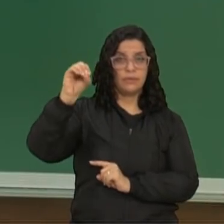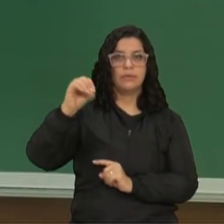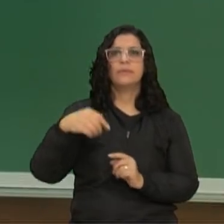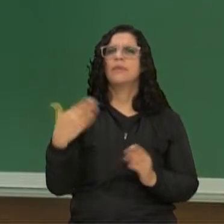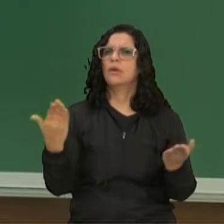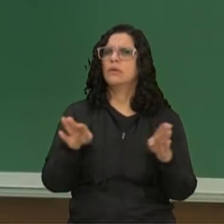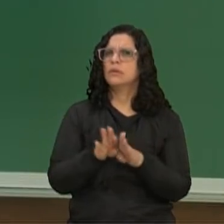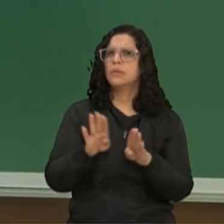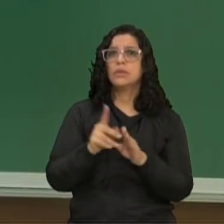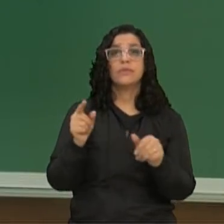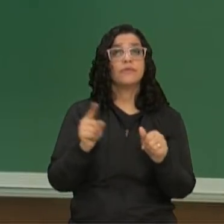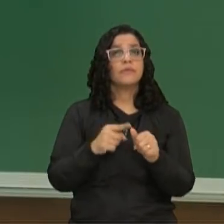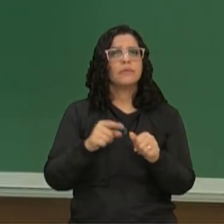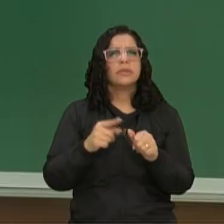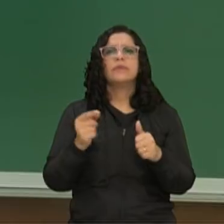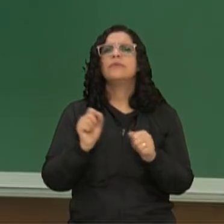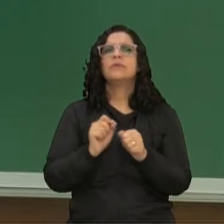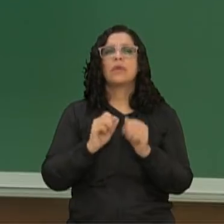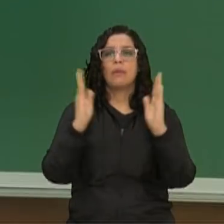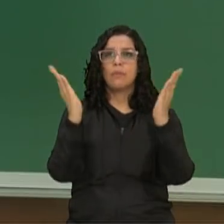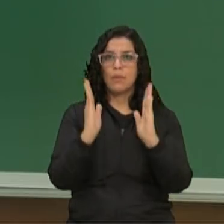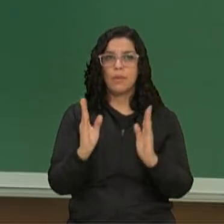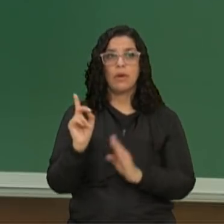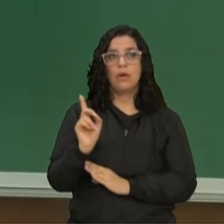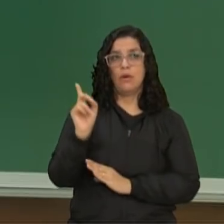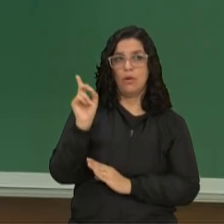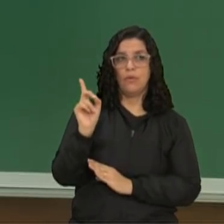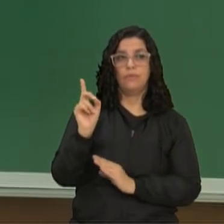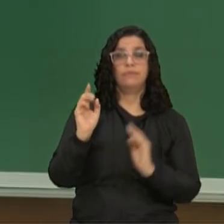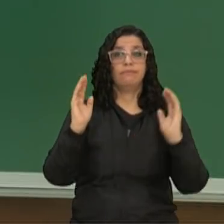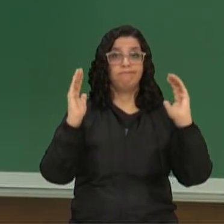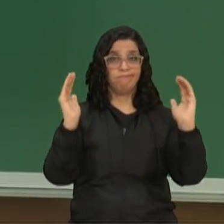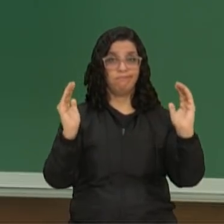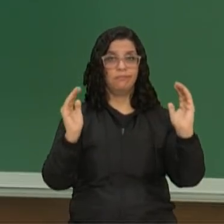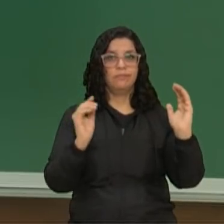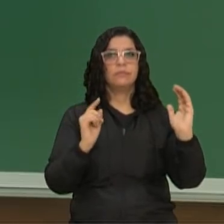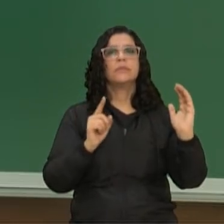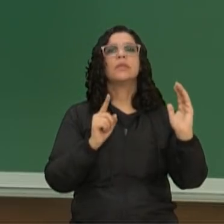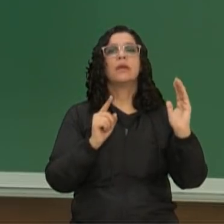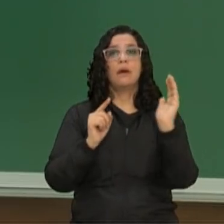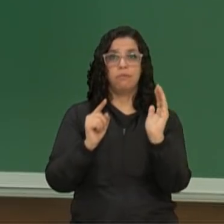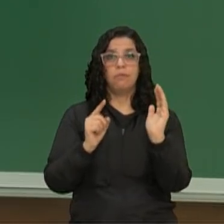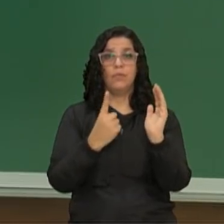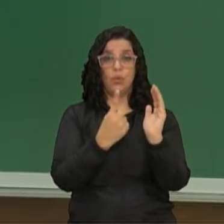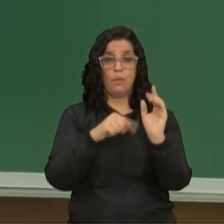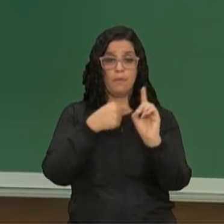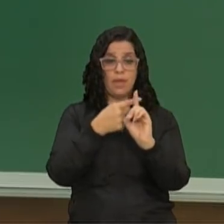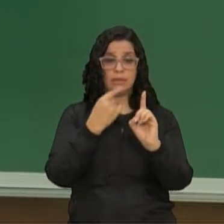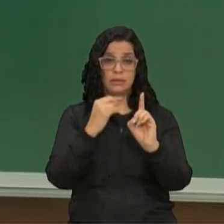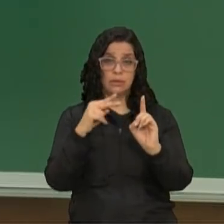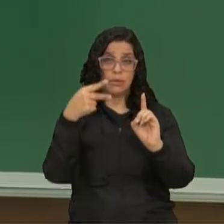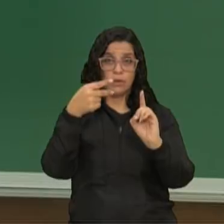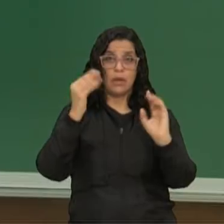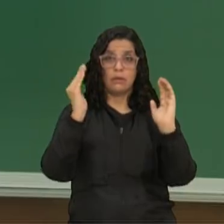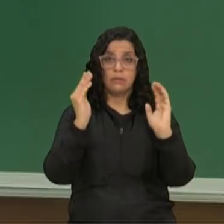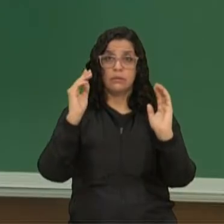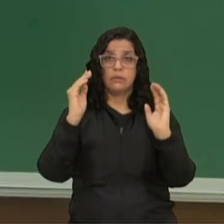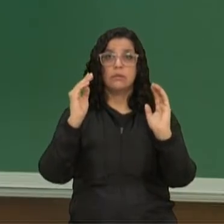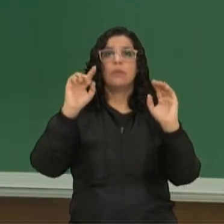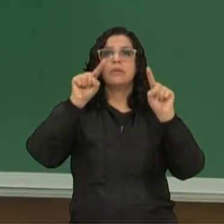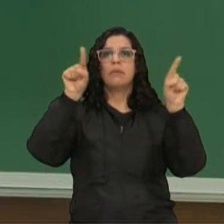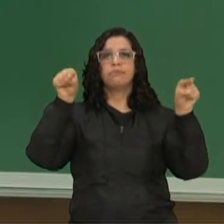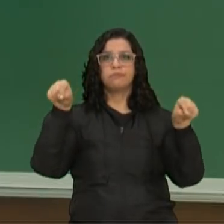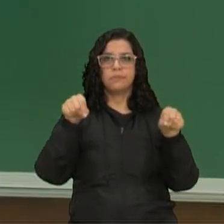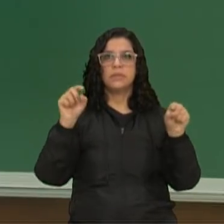Então a primeira coisa que a gente vai fazer é a decomposição que eu sugeri para vocês. O 1 mais i ao quadrado,